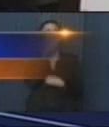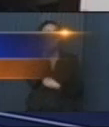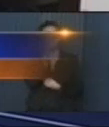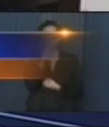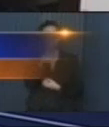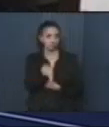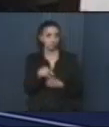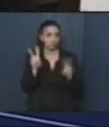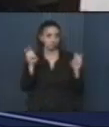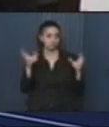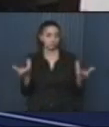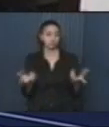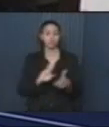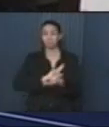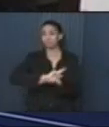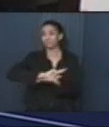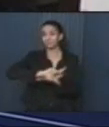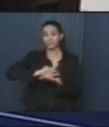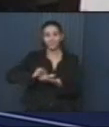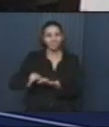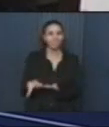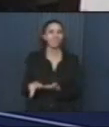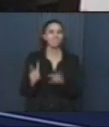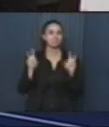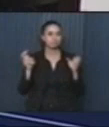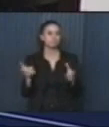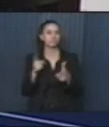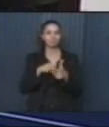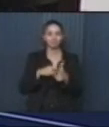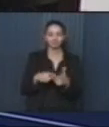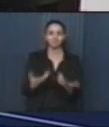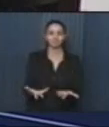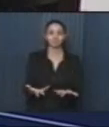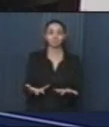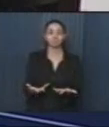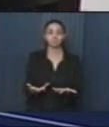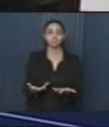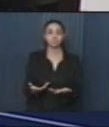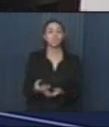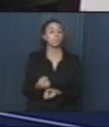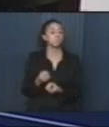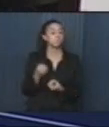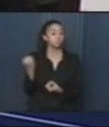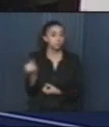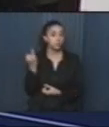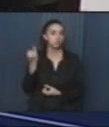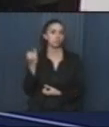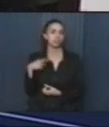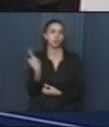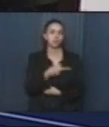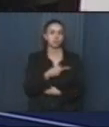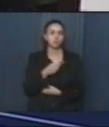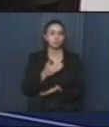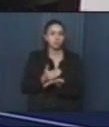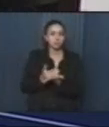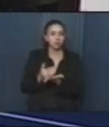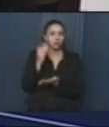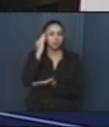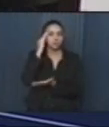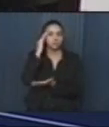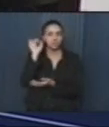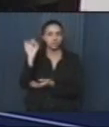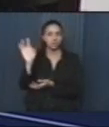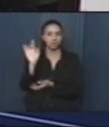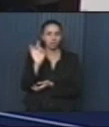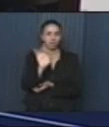tema, tão cheio de variáveis e complexidades, certamente serão muito importantes para que possamos compreender cada um